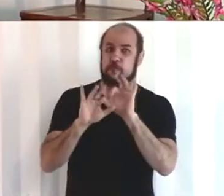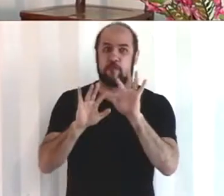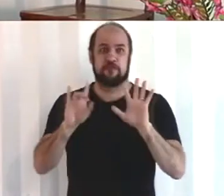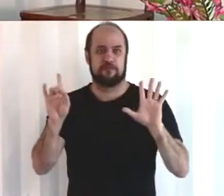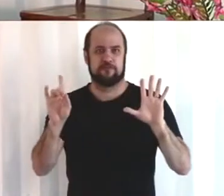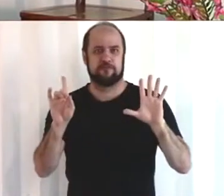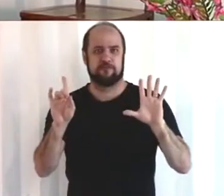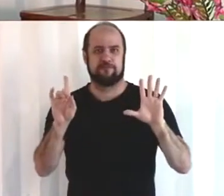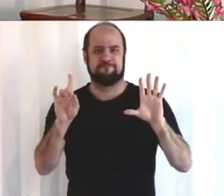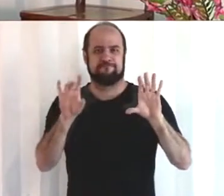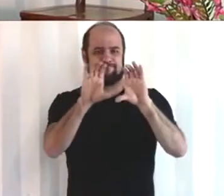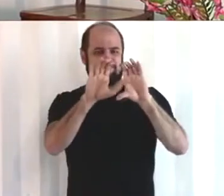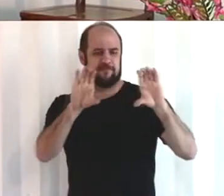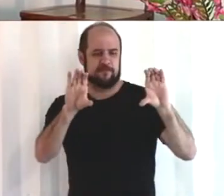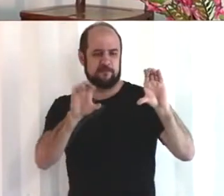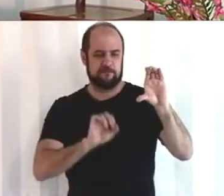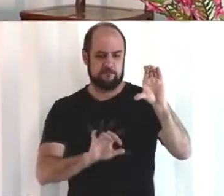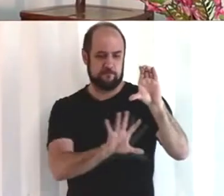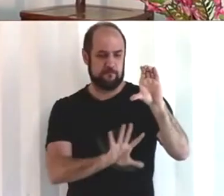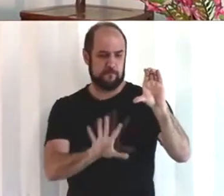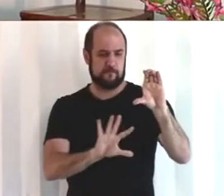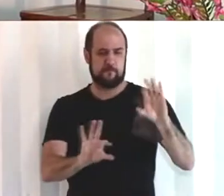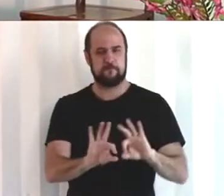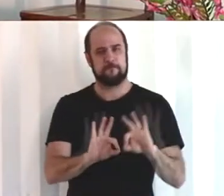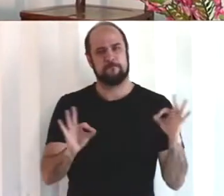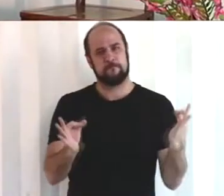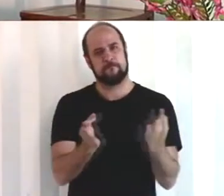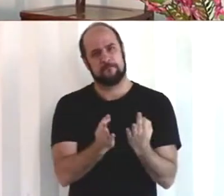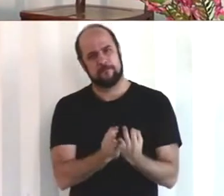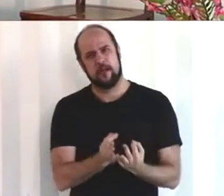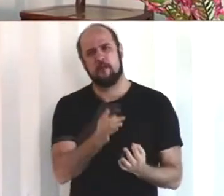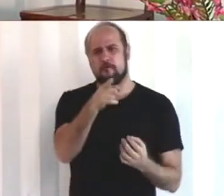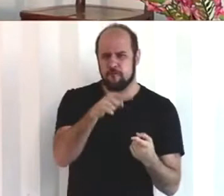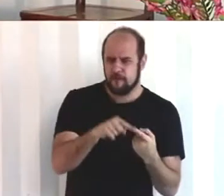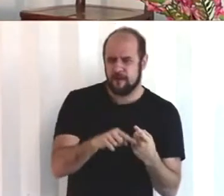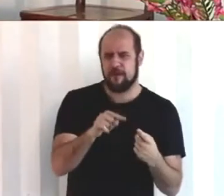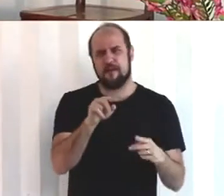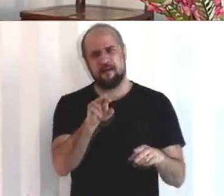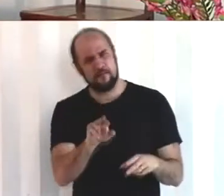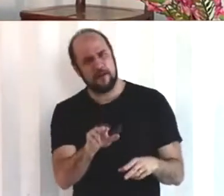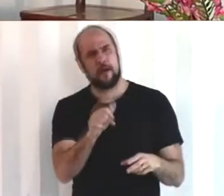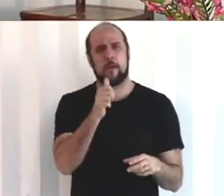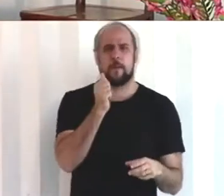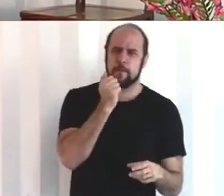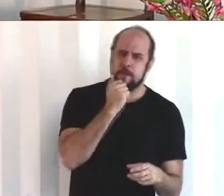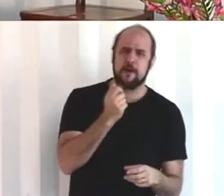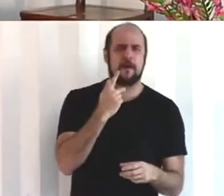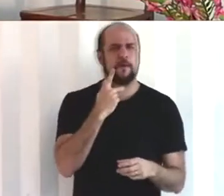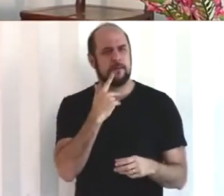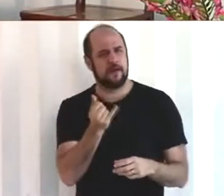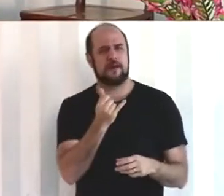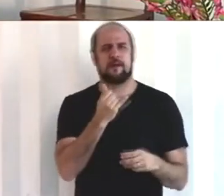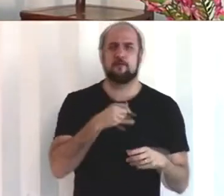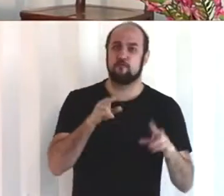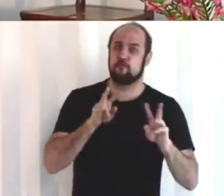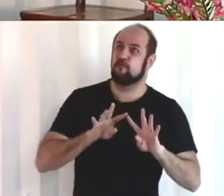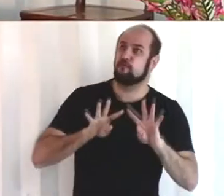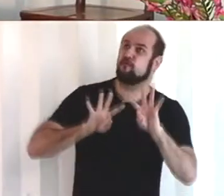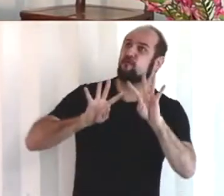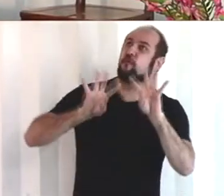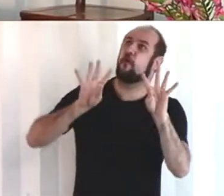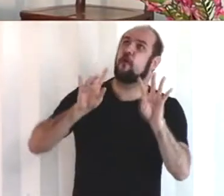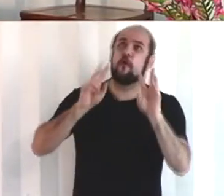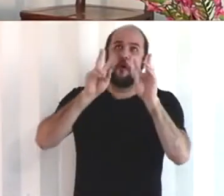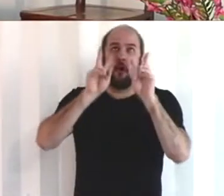e abaixo a sua família. Você pode desenhar você, seus irmãos, seu pai, sua mãe, todos olhando assim para as